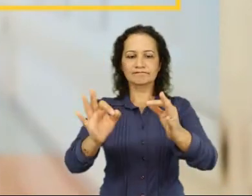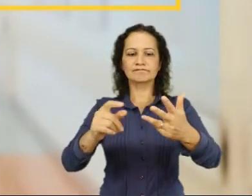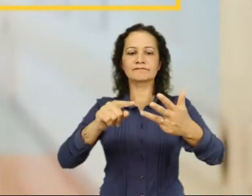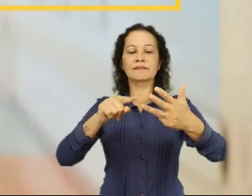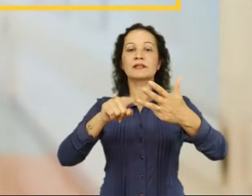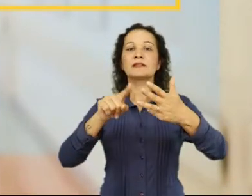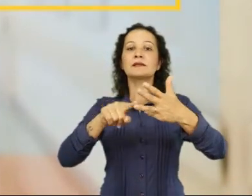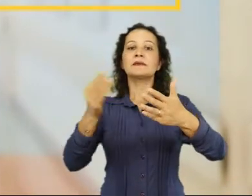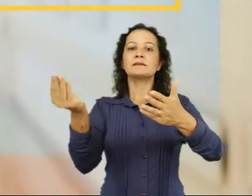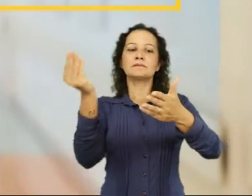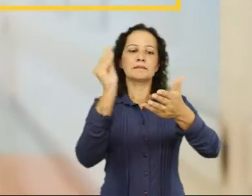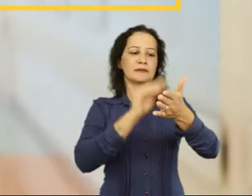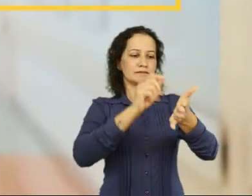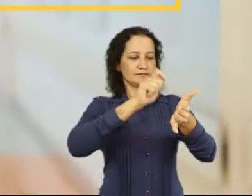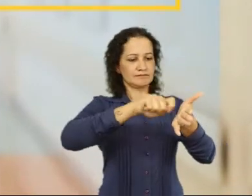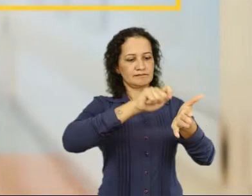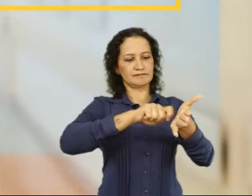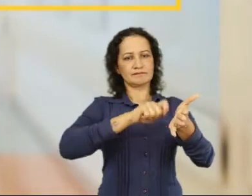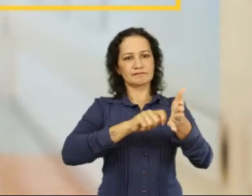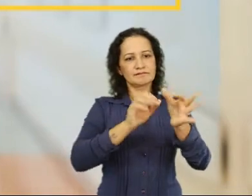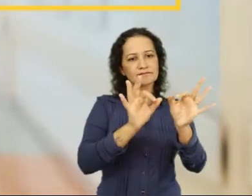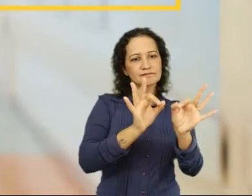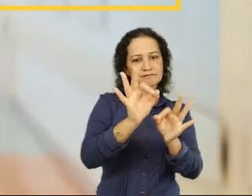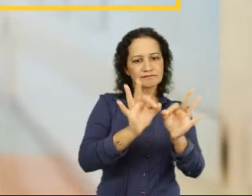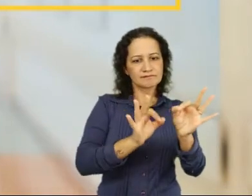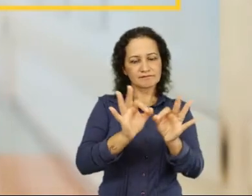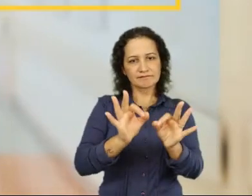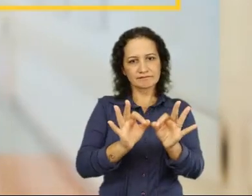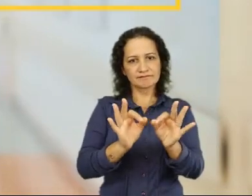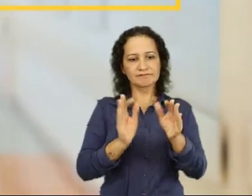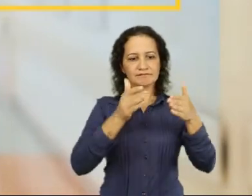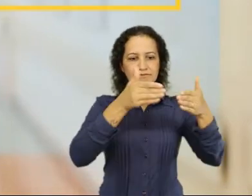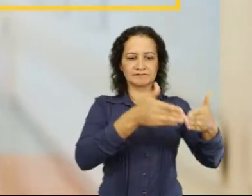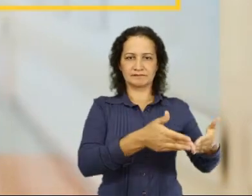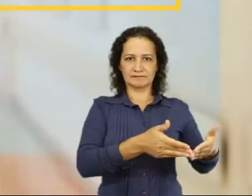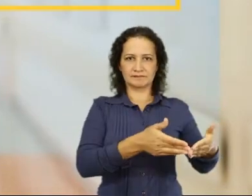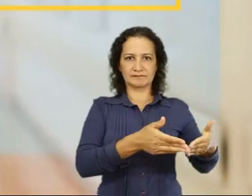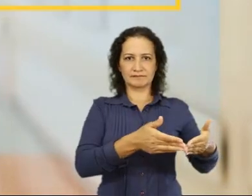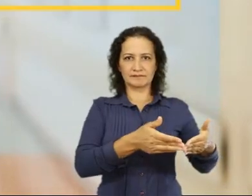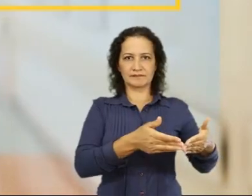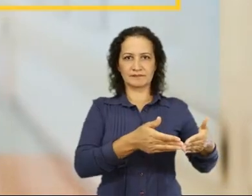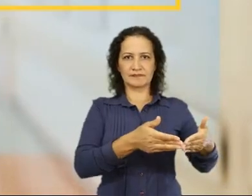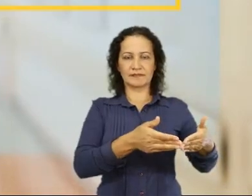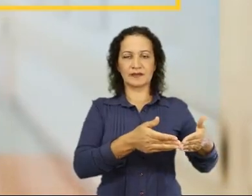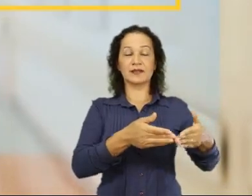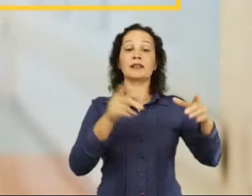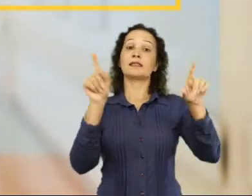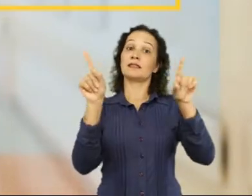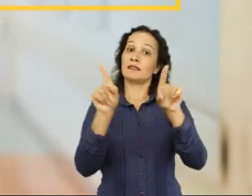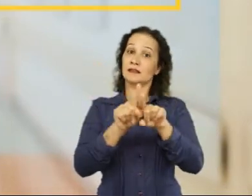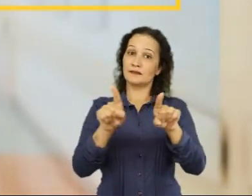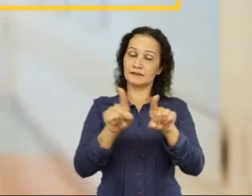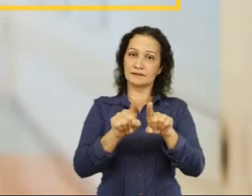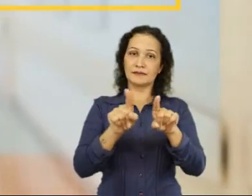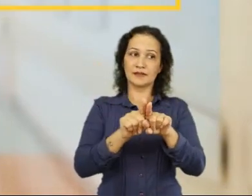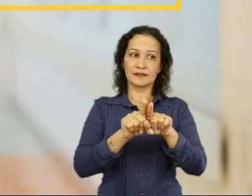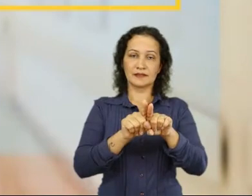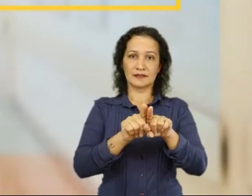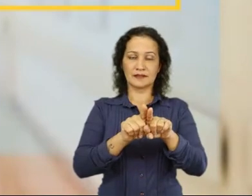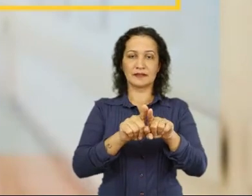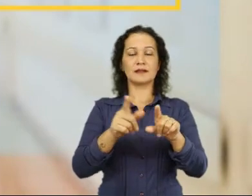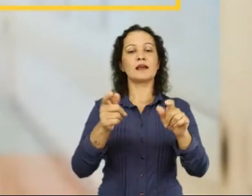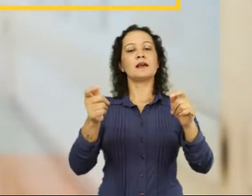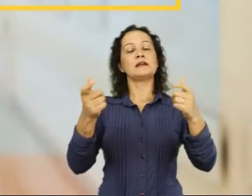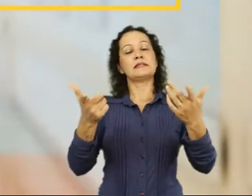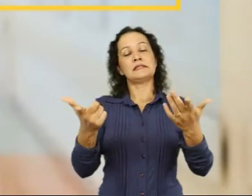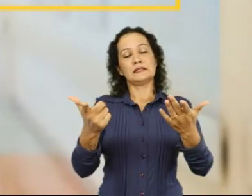de informações dos gestos em sistema e planilhas específicas. E, no sentido descendente, nós temos